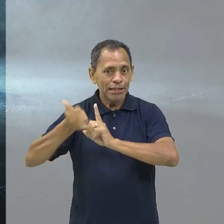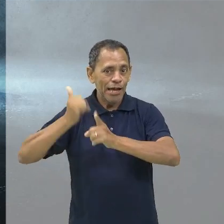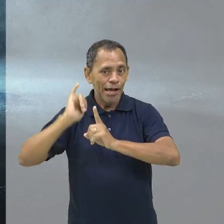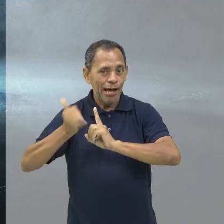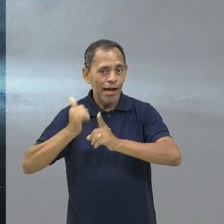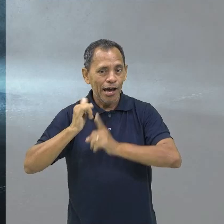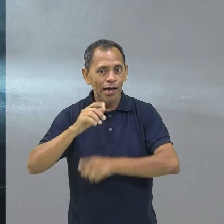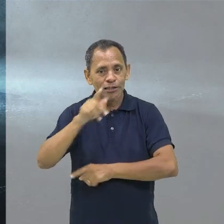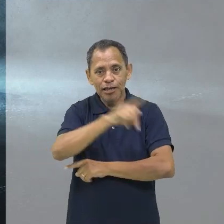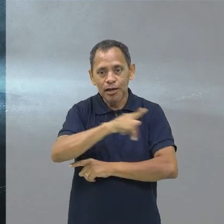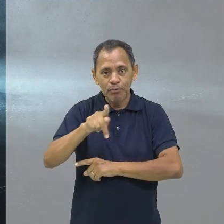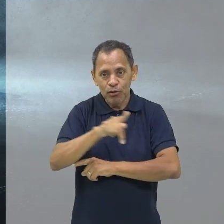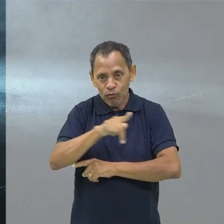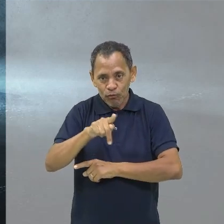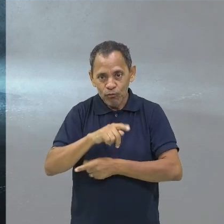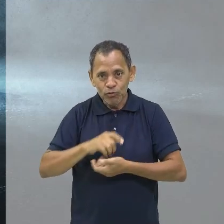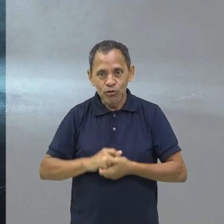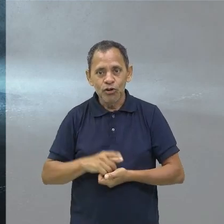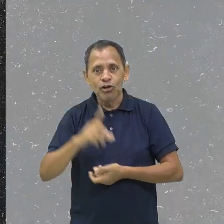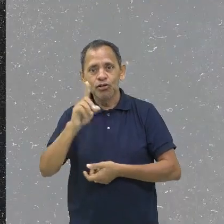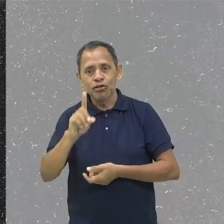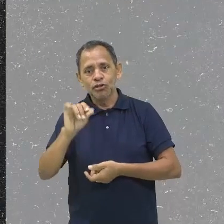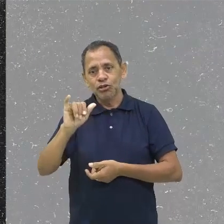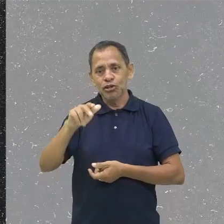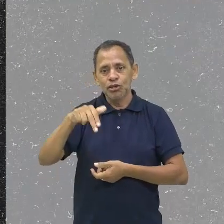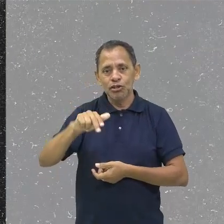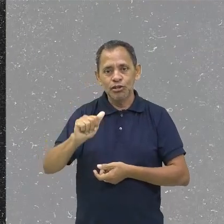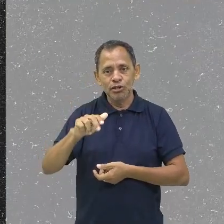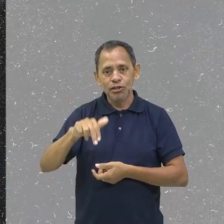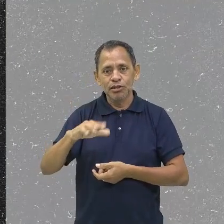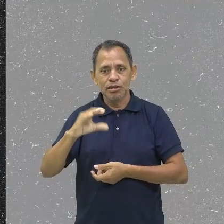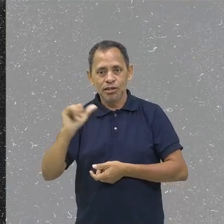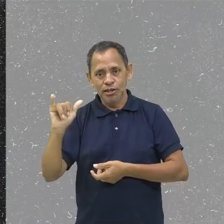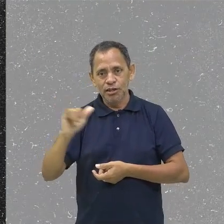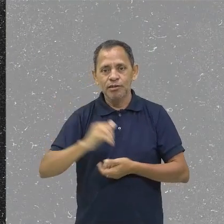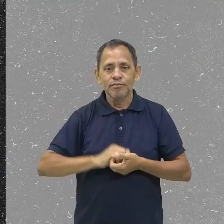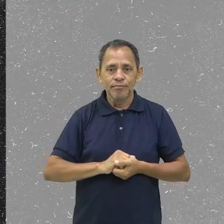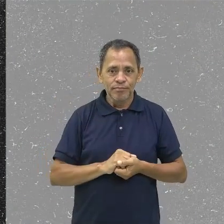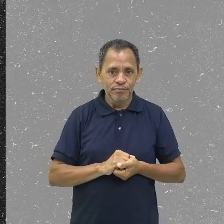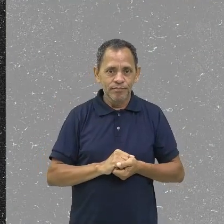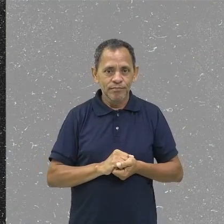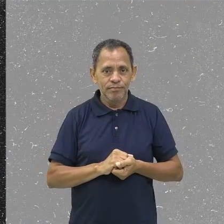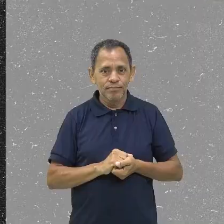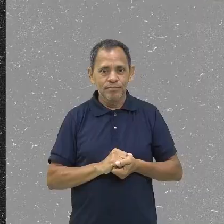pela professora Ginanci. Vamos lá? Vamos.